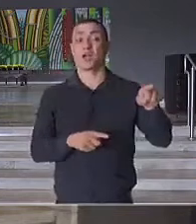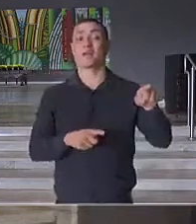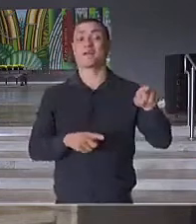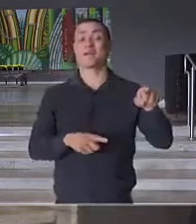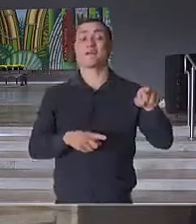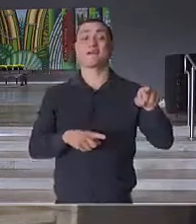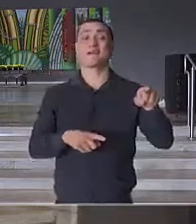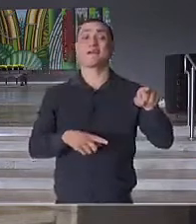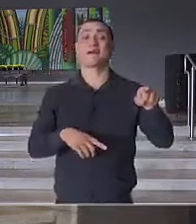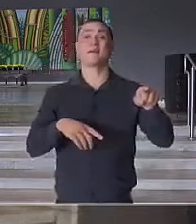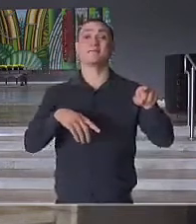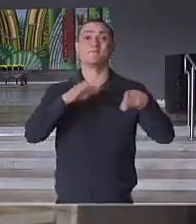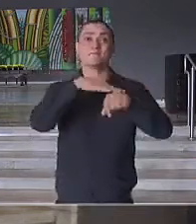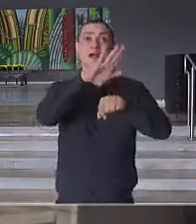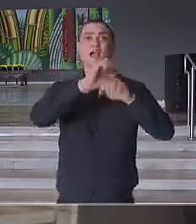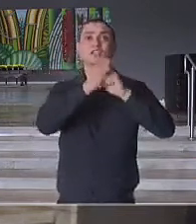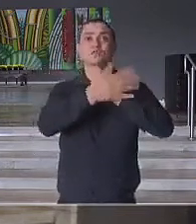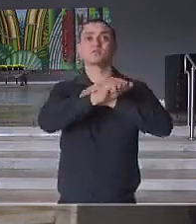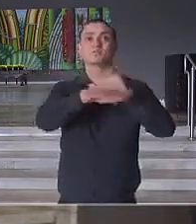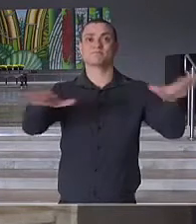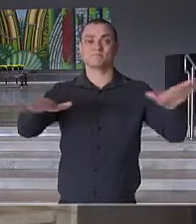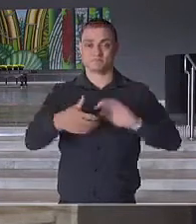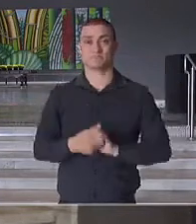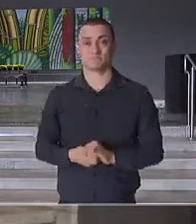responsáveis pelo aumento da transmissibilidade.